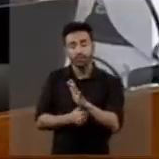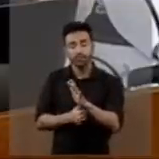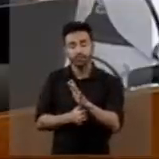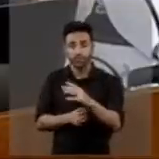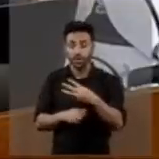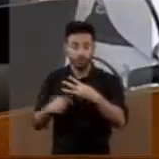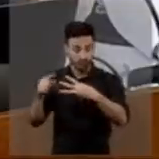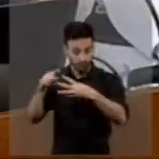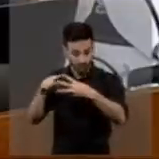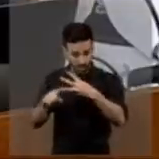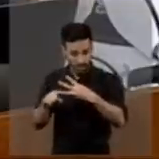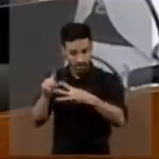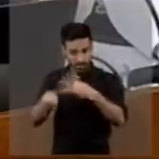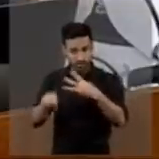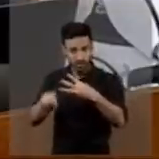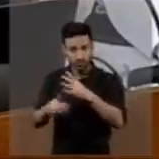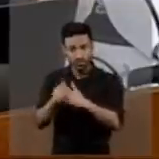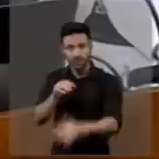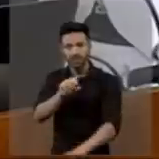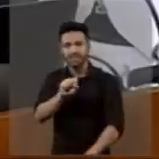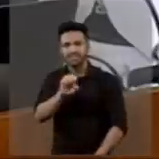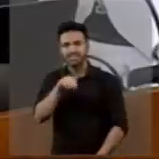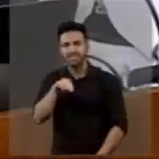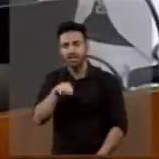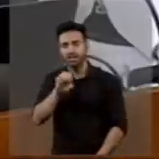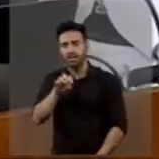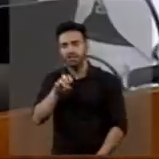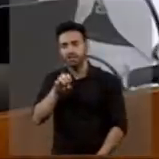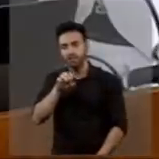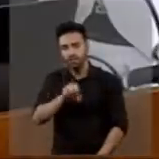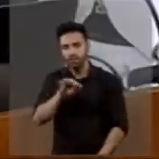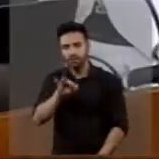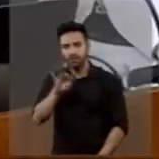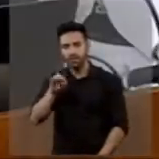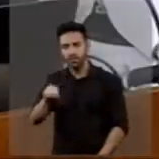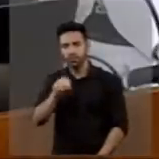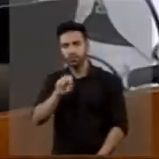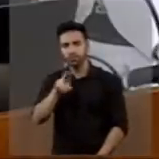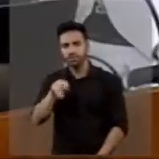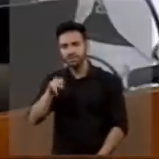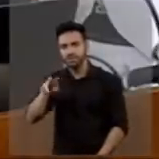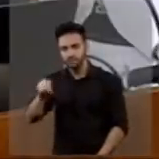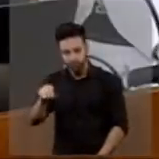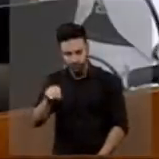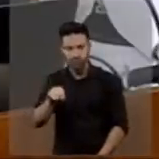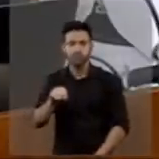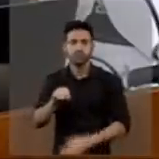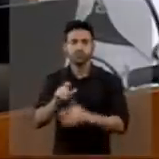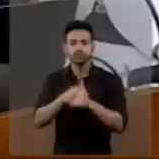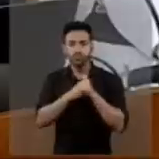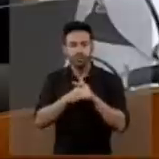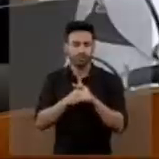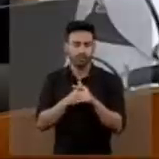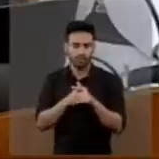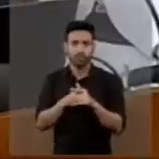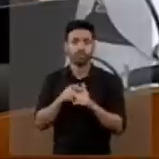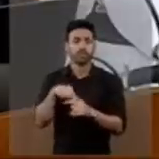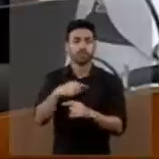com a exclusão do sem efeito suspensivo e 1, vamos dizer, o voto puro do ministro Luiz